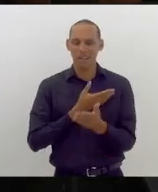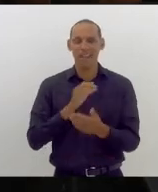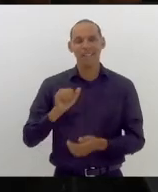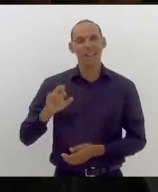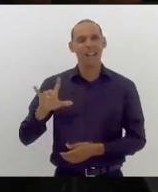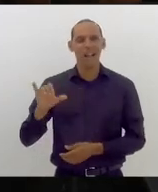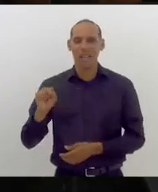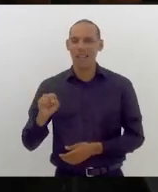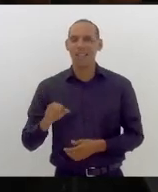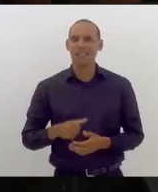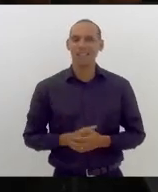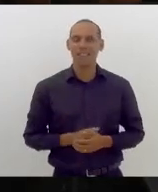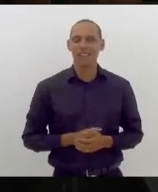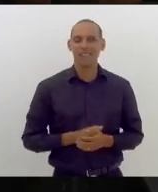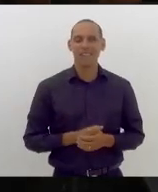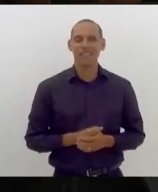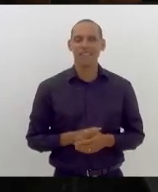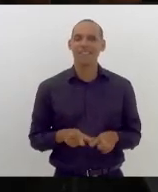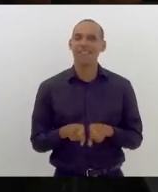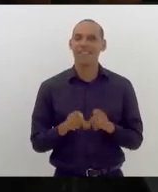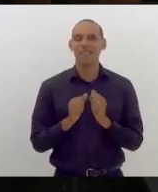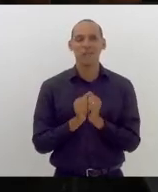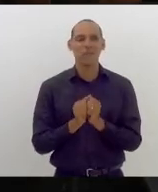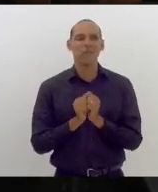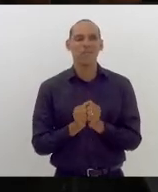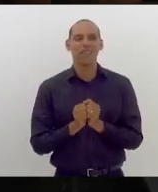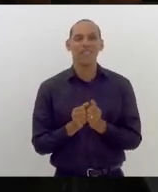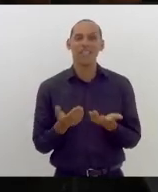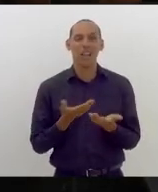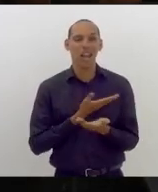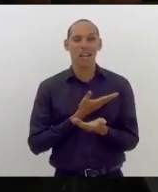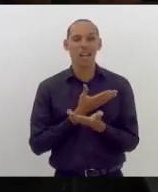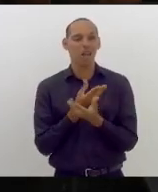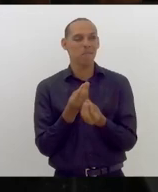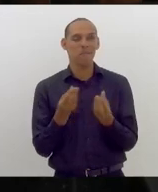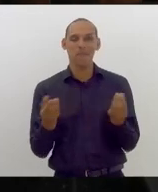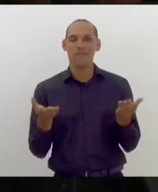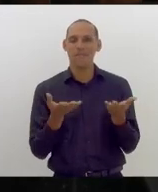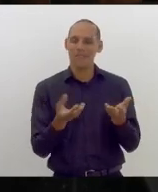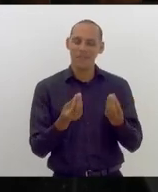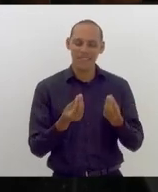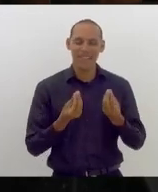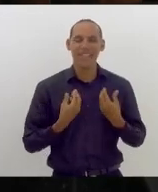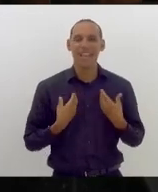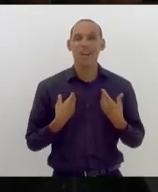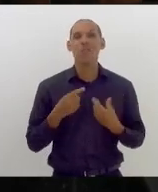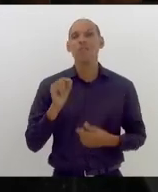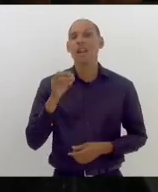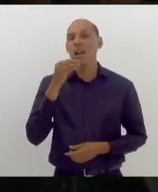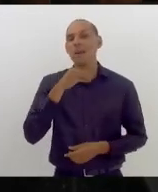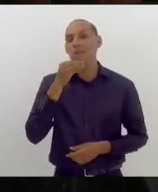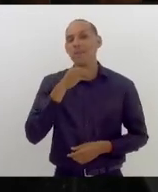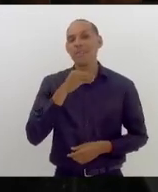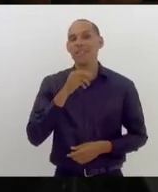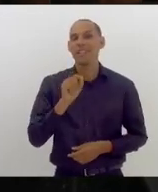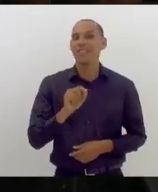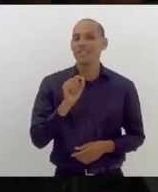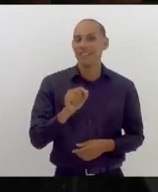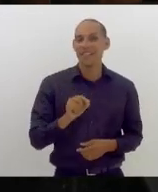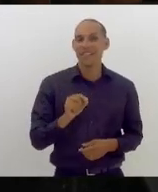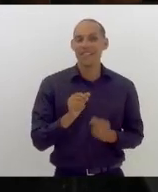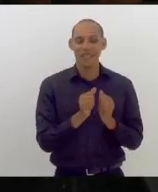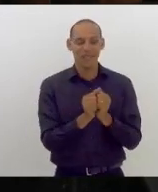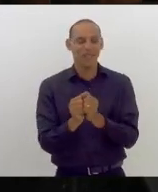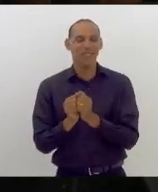também junto ali, quer dizer, quantos amigos você está me dando a oportunidade, Léo, de